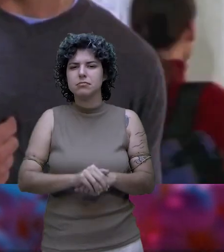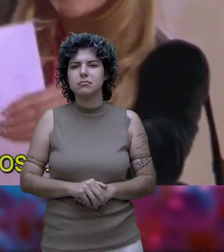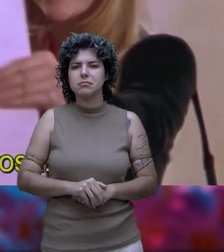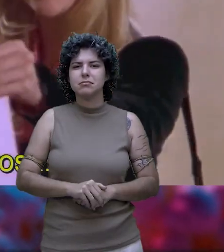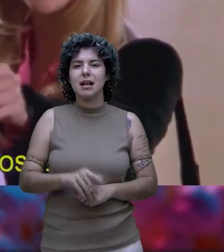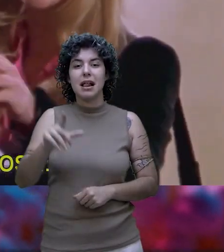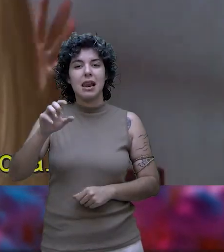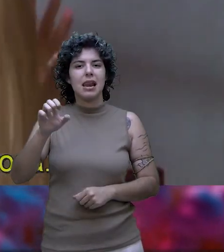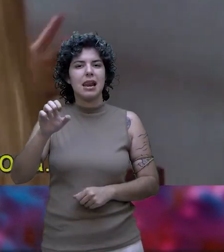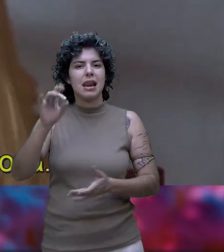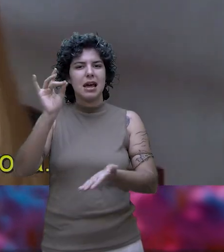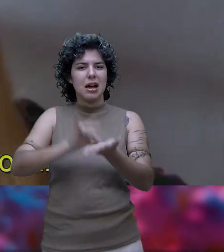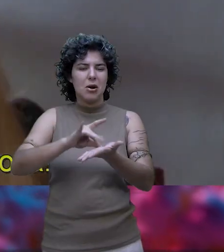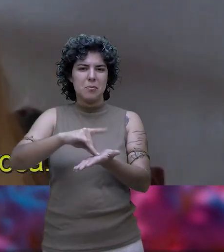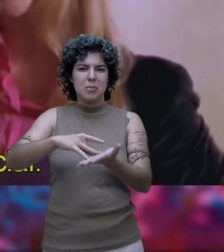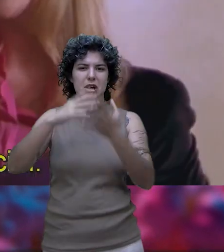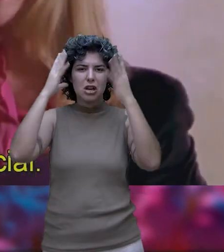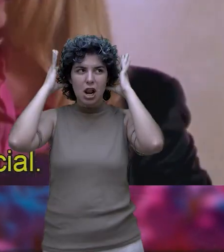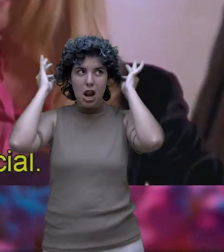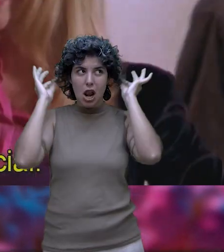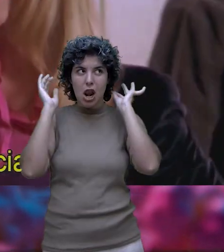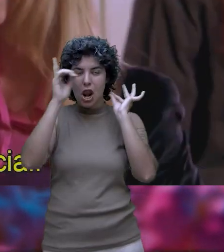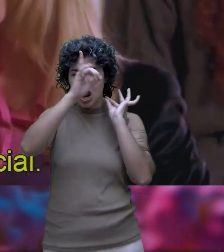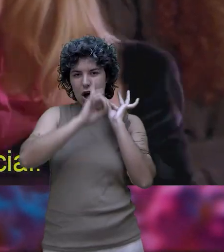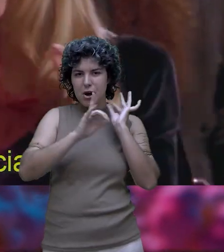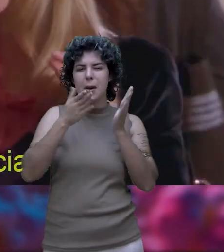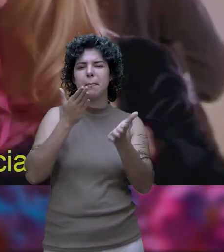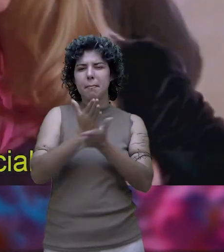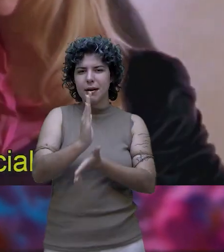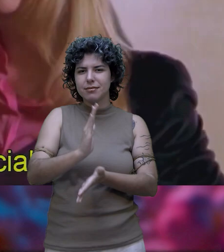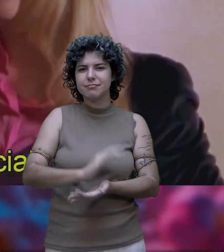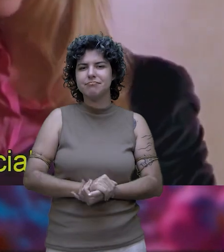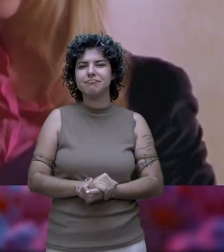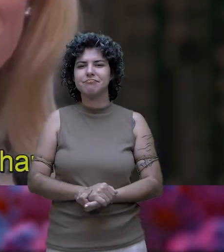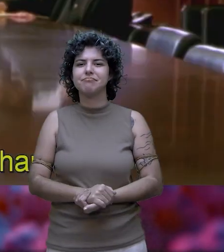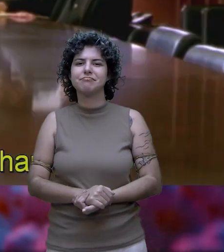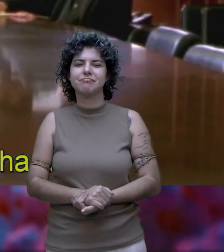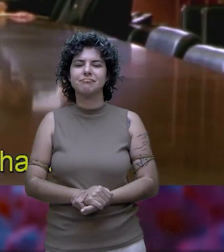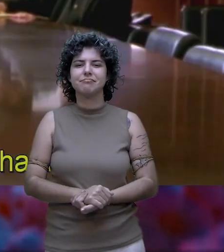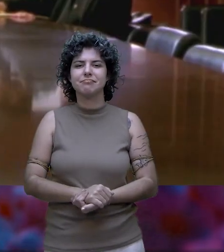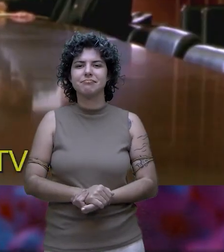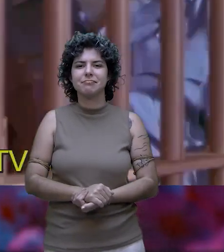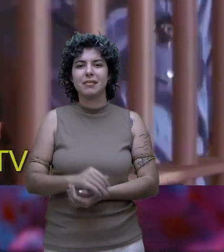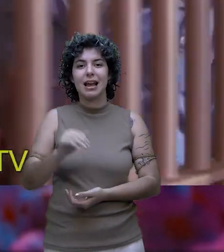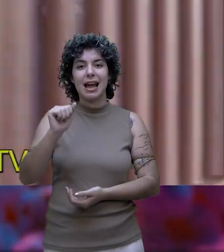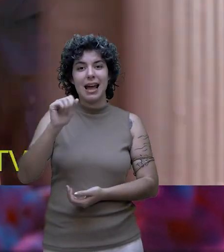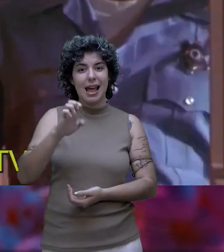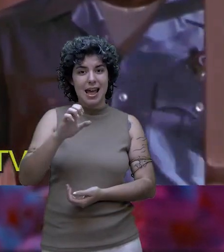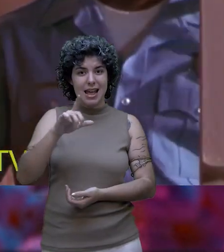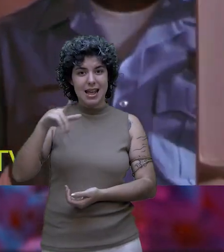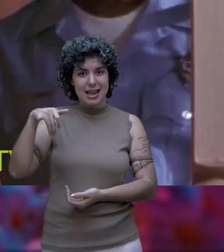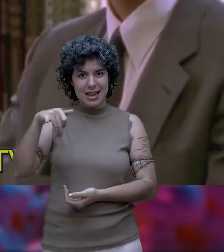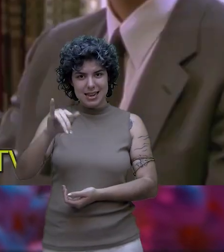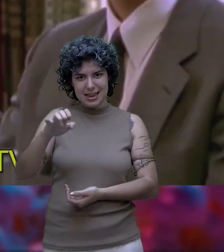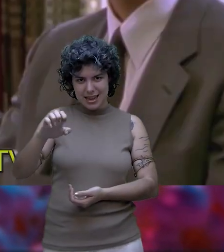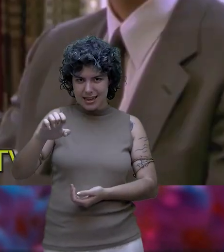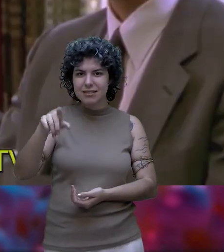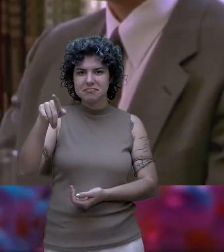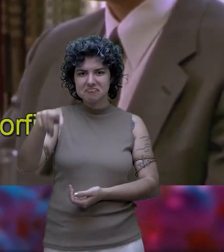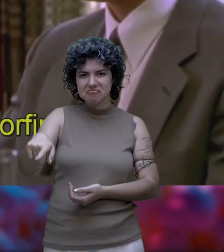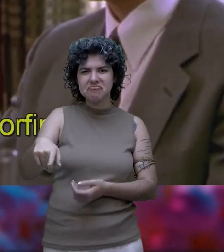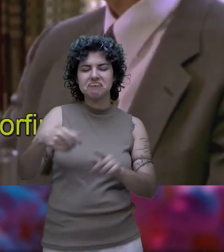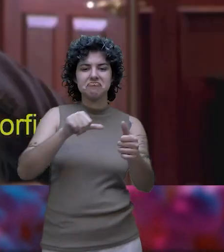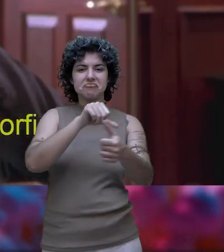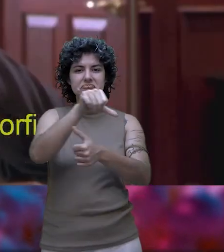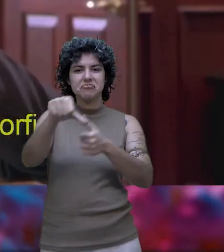passa. Do you have a resume? It's pink. And it's scented. I think it gives it a little something extra. Ellie Woods vira advogada e humilha os misóginos